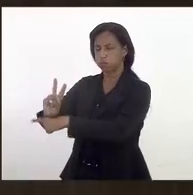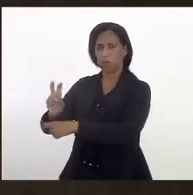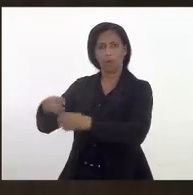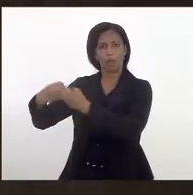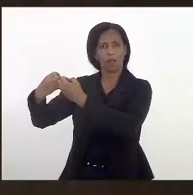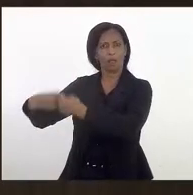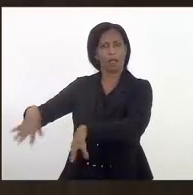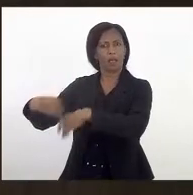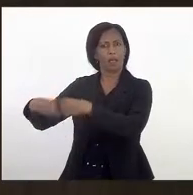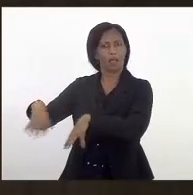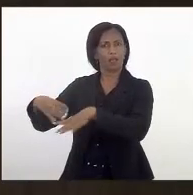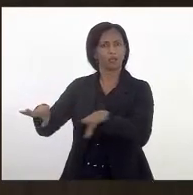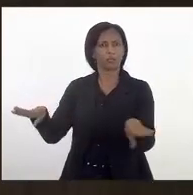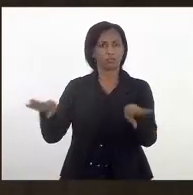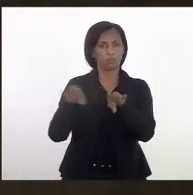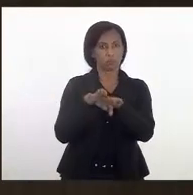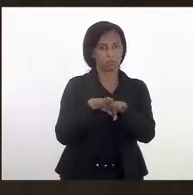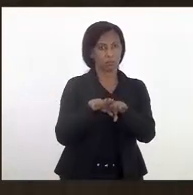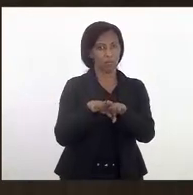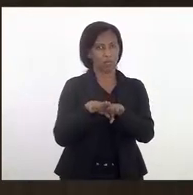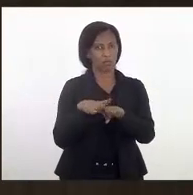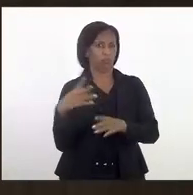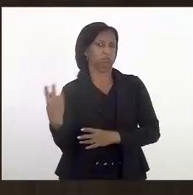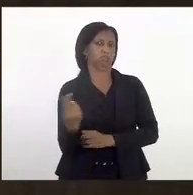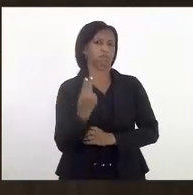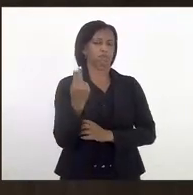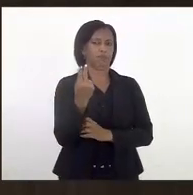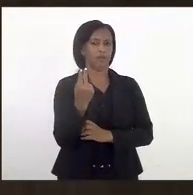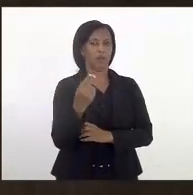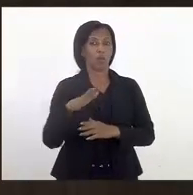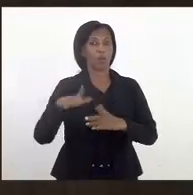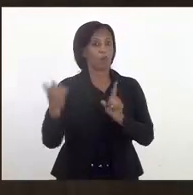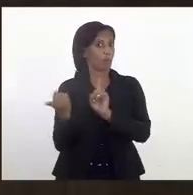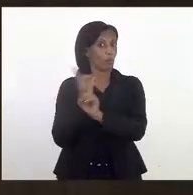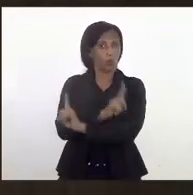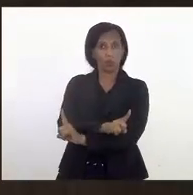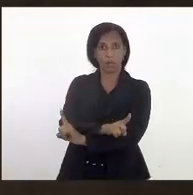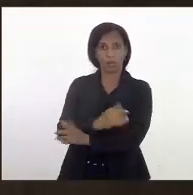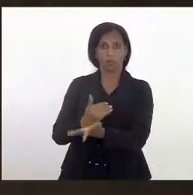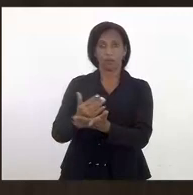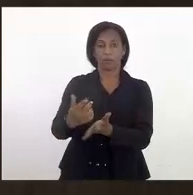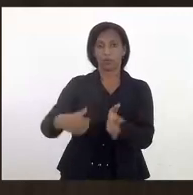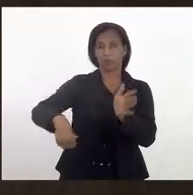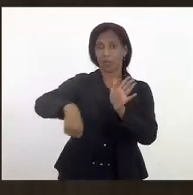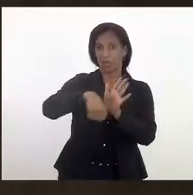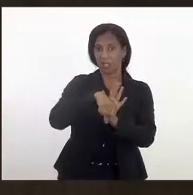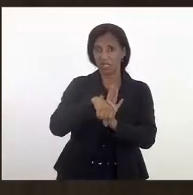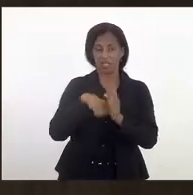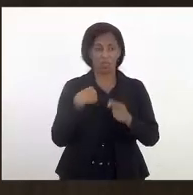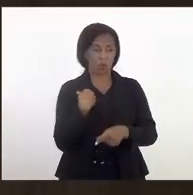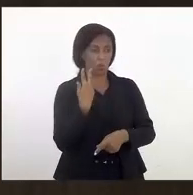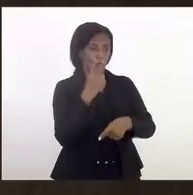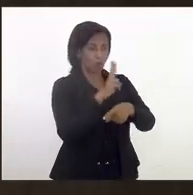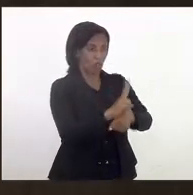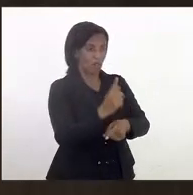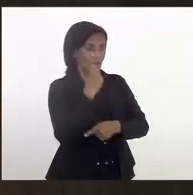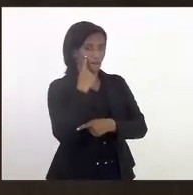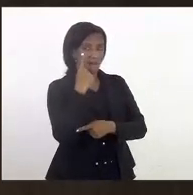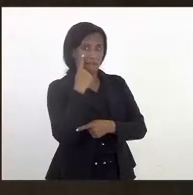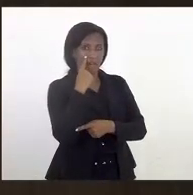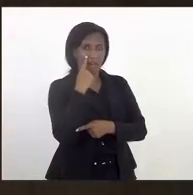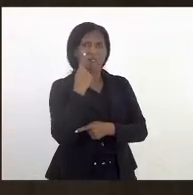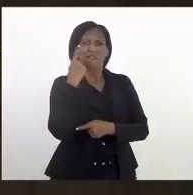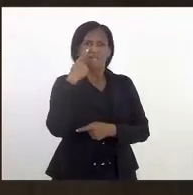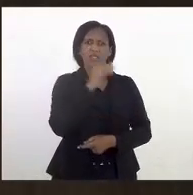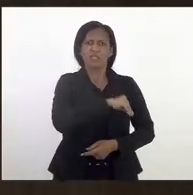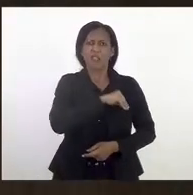ser associado a privilégio pelo contrário quando começou a crise inclusive de fé O Lamento que a gente tem visto o salário dos